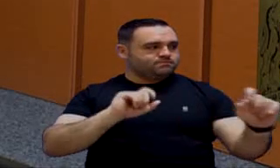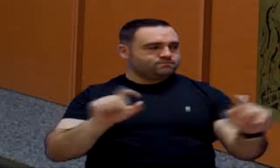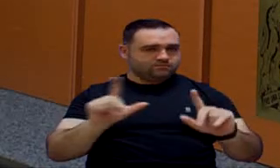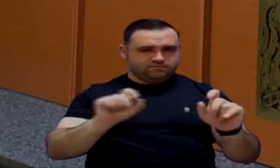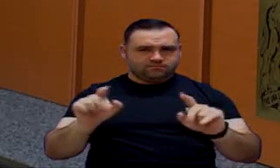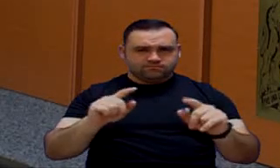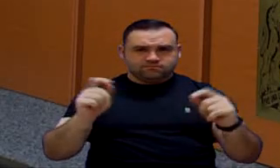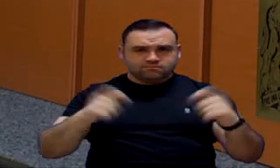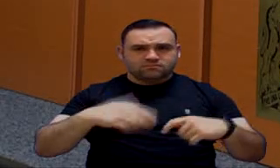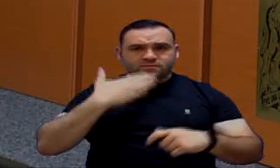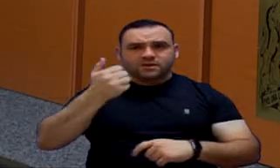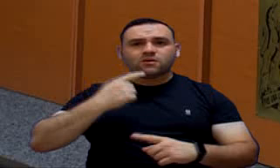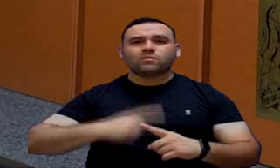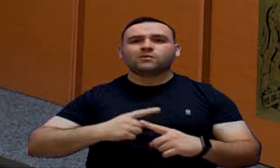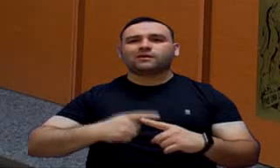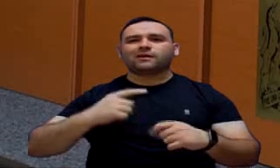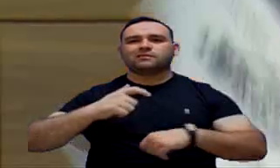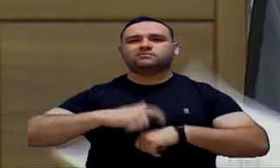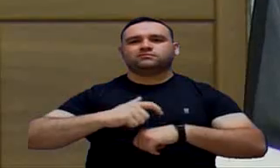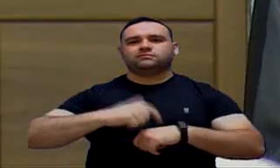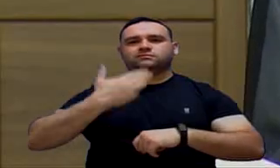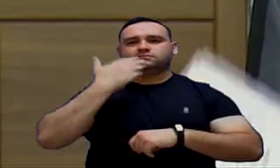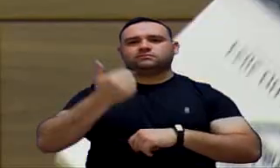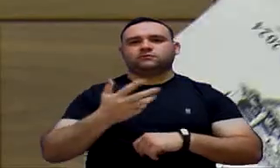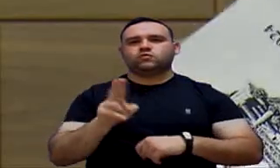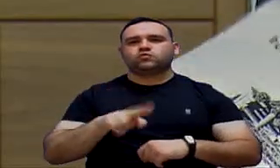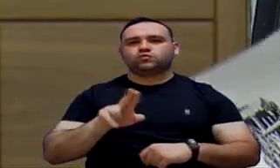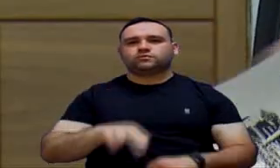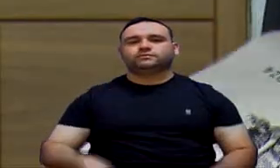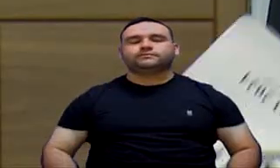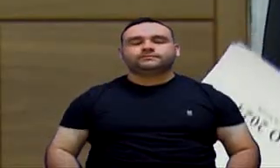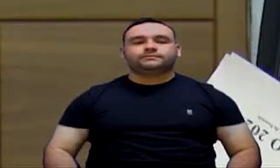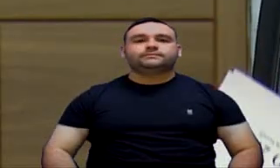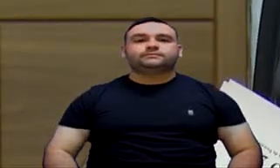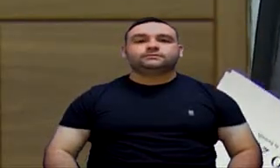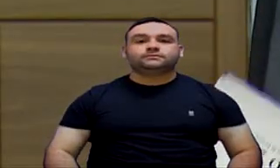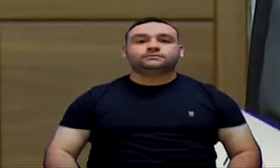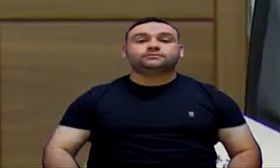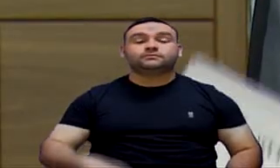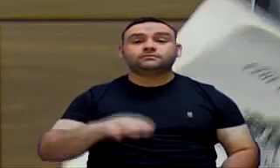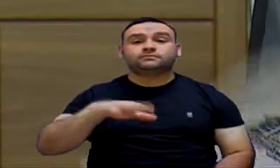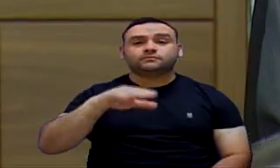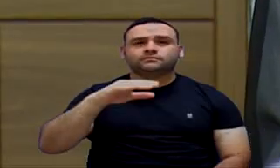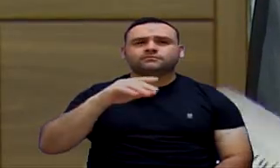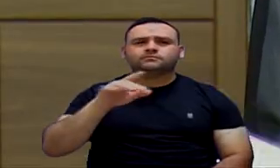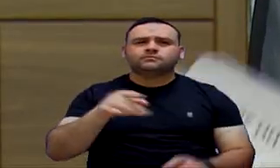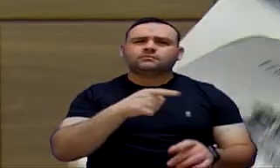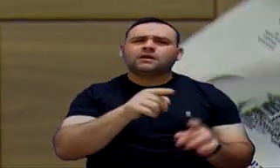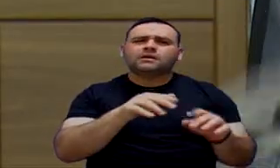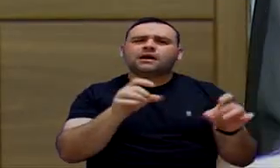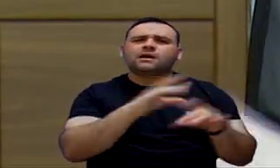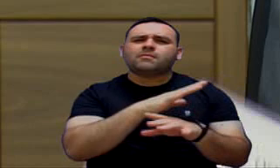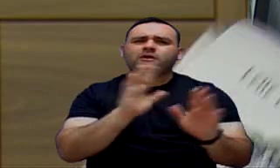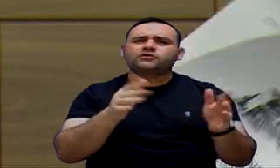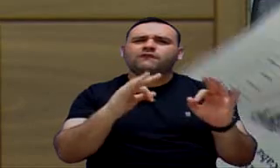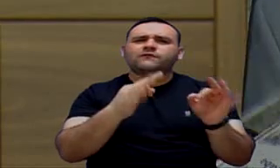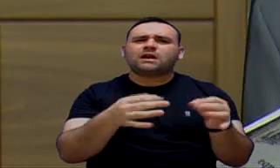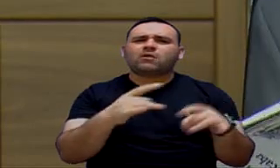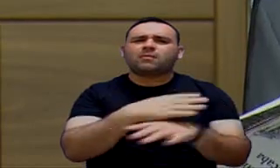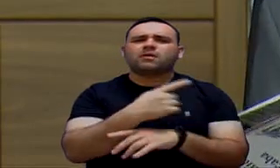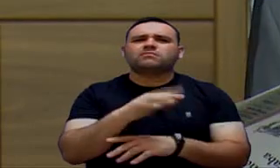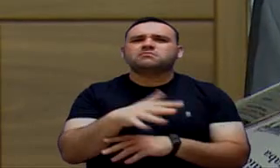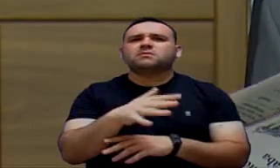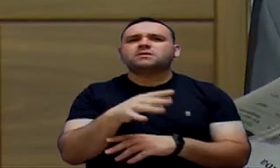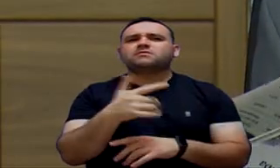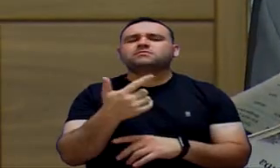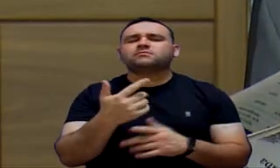Se for possível é melhor porque daí dá mais e era deixa ele terminar Já tá na fase final quanto tempo